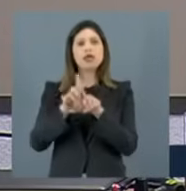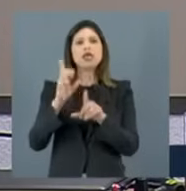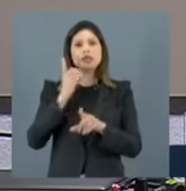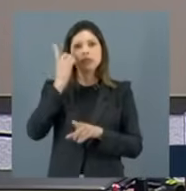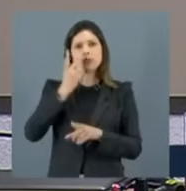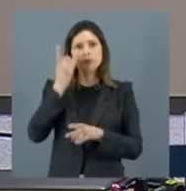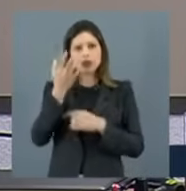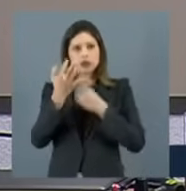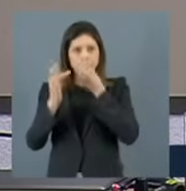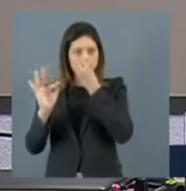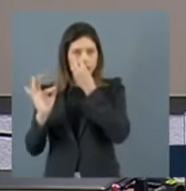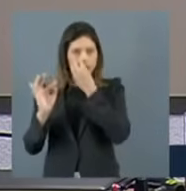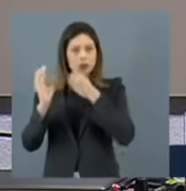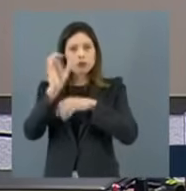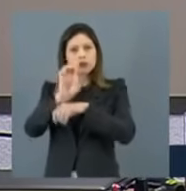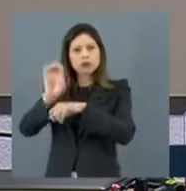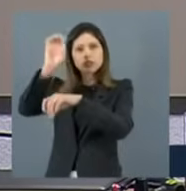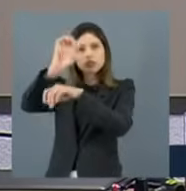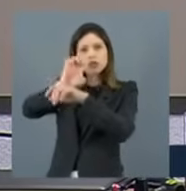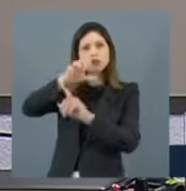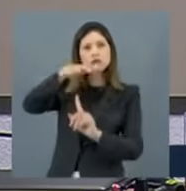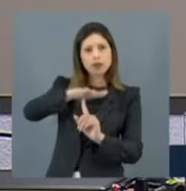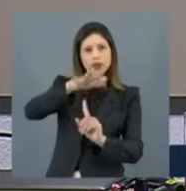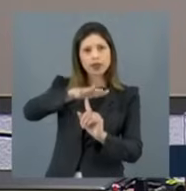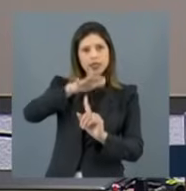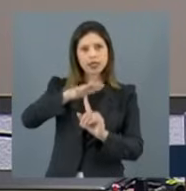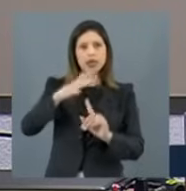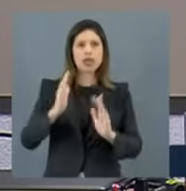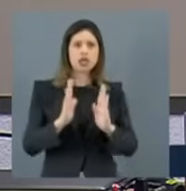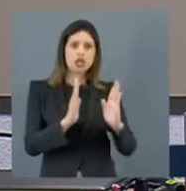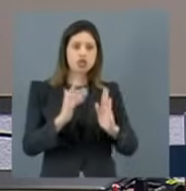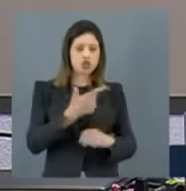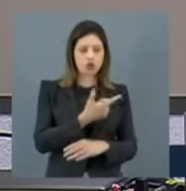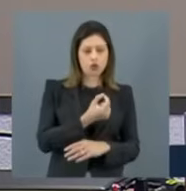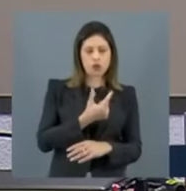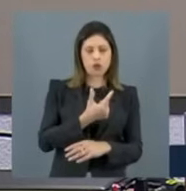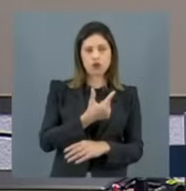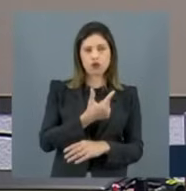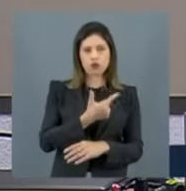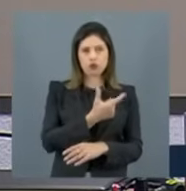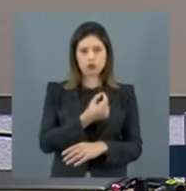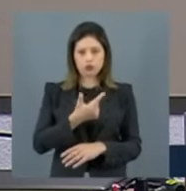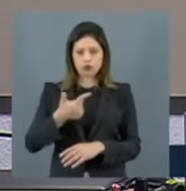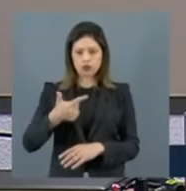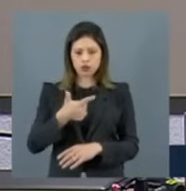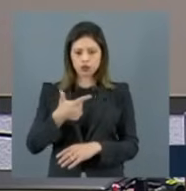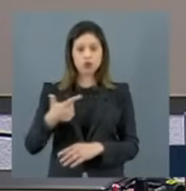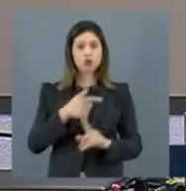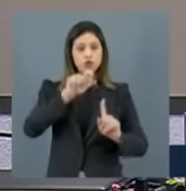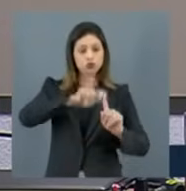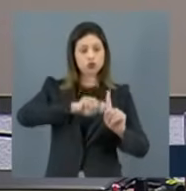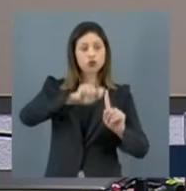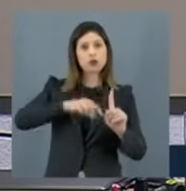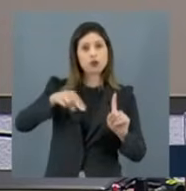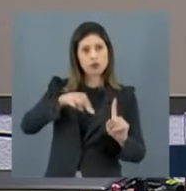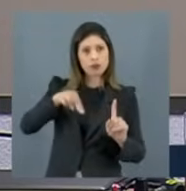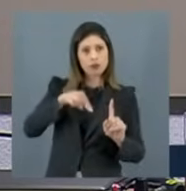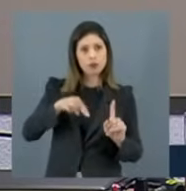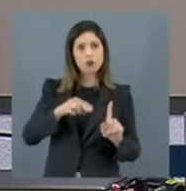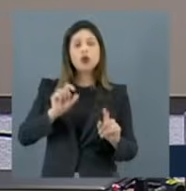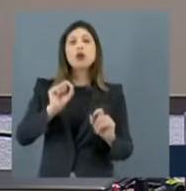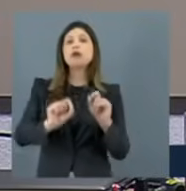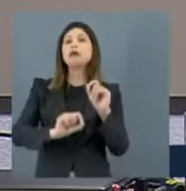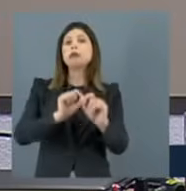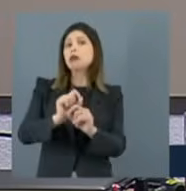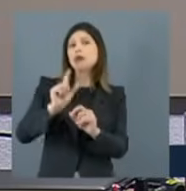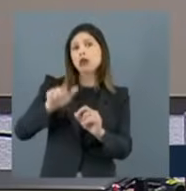foi censurado em novembro de 2022 por ordem do ministro Alexandre de Moraes. E segundo o